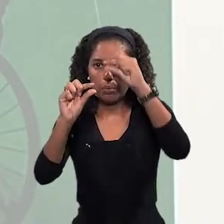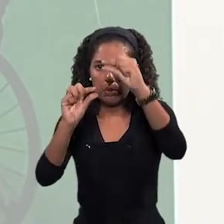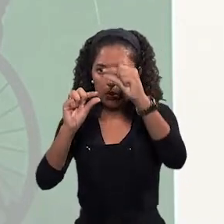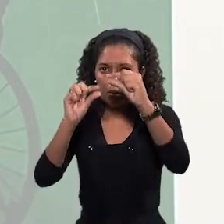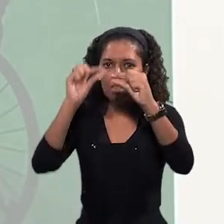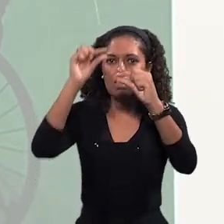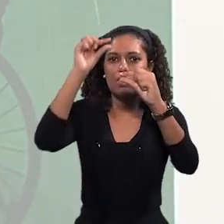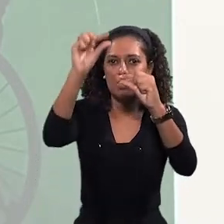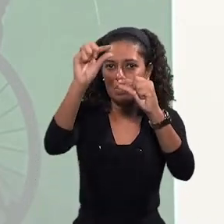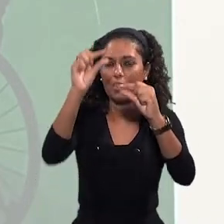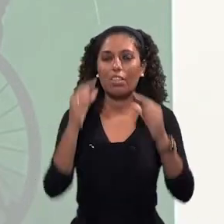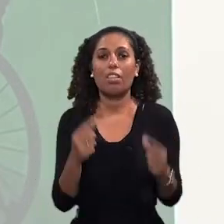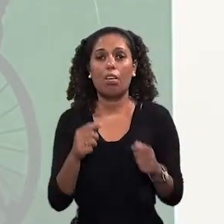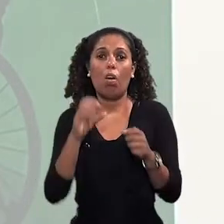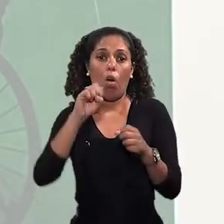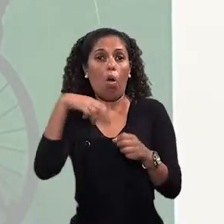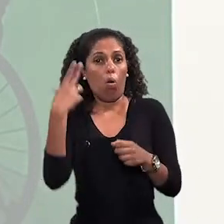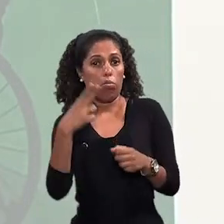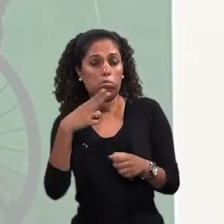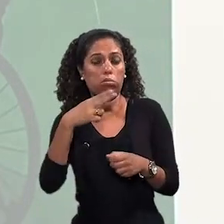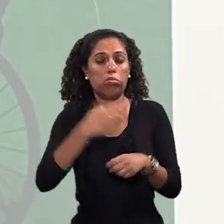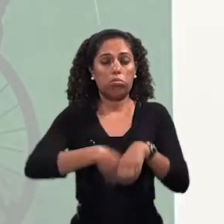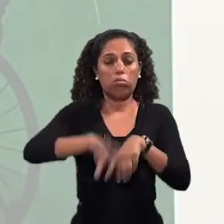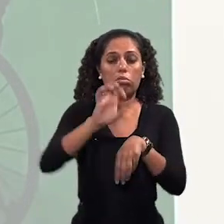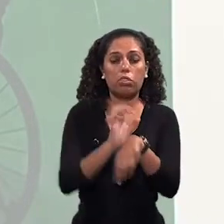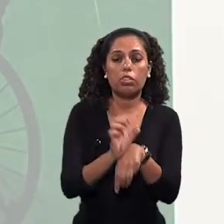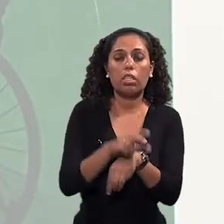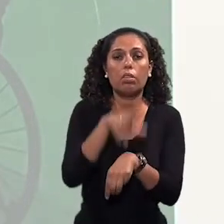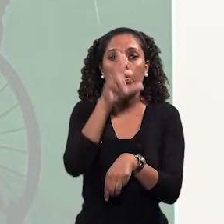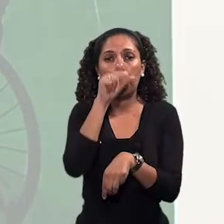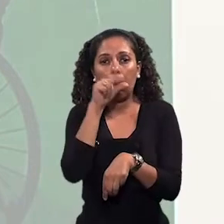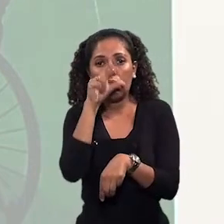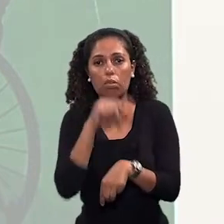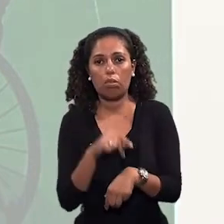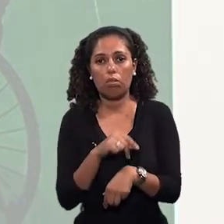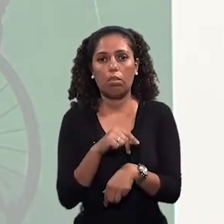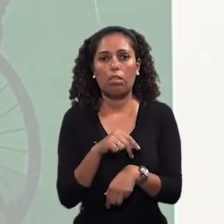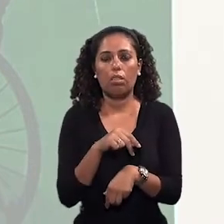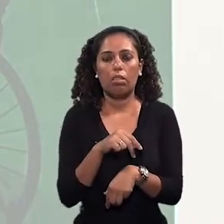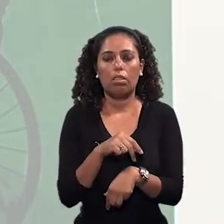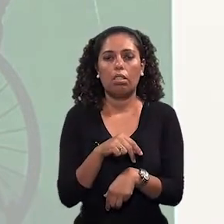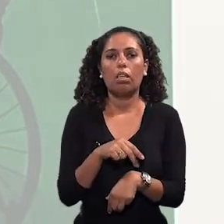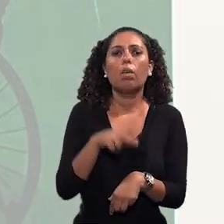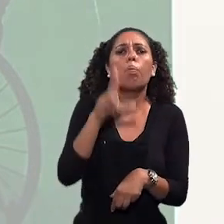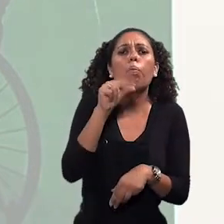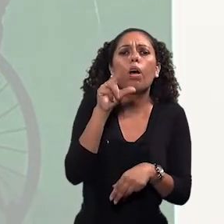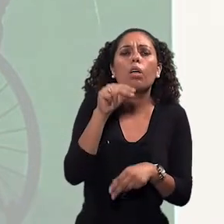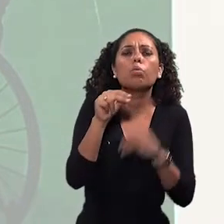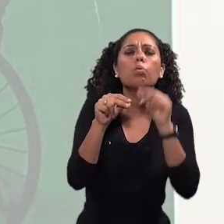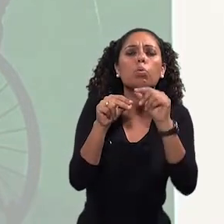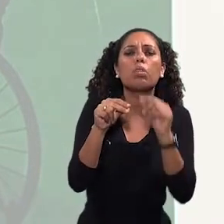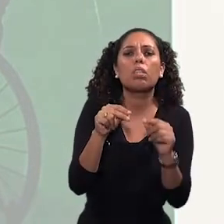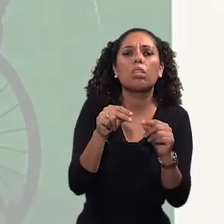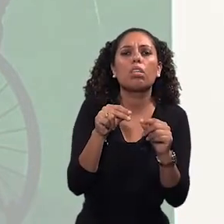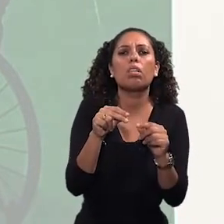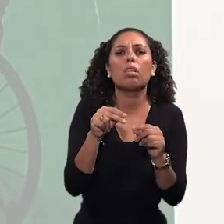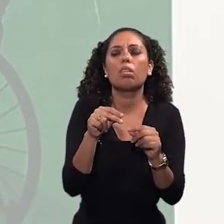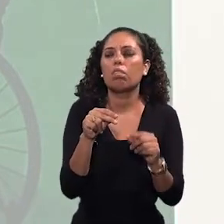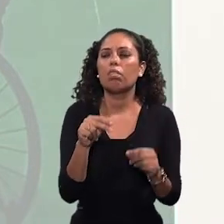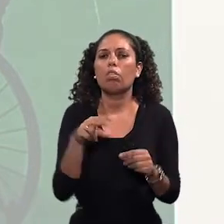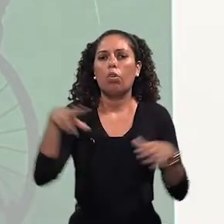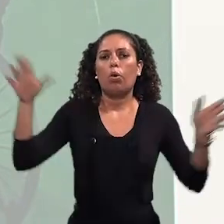nada bem, não voa bem, não anda bem. É verdade. Né? Então isso tem que mudar, a gente espera que essa legislatura está muito